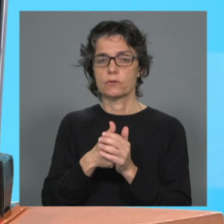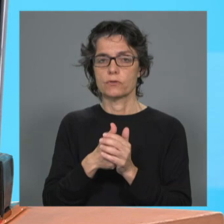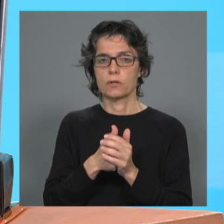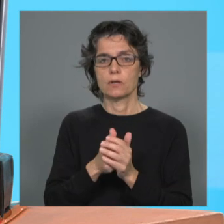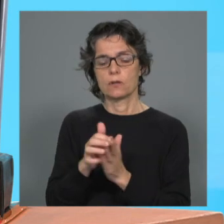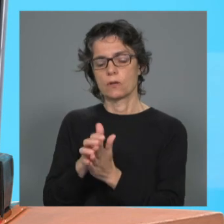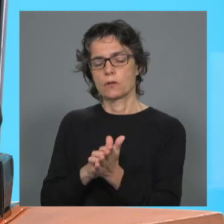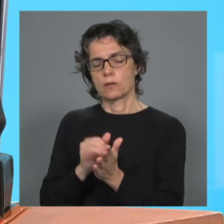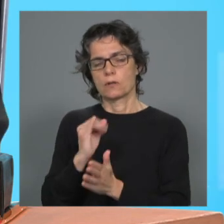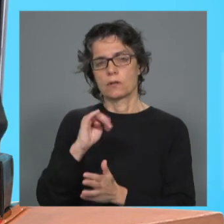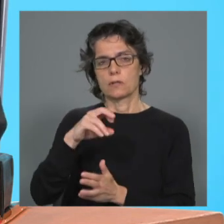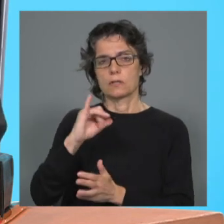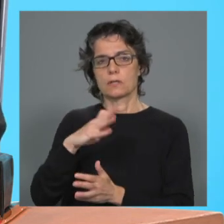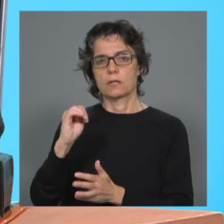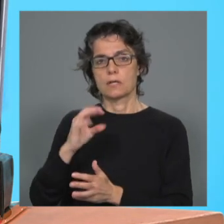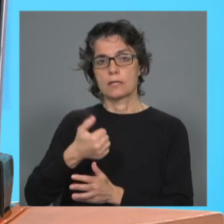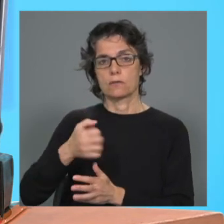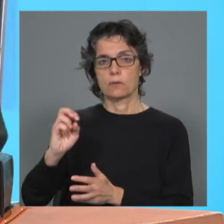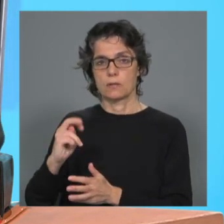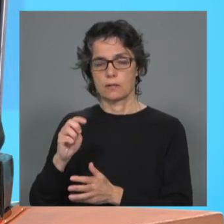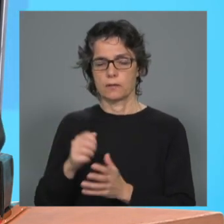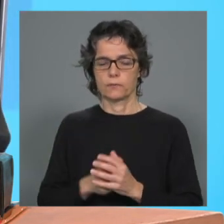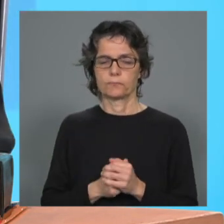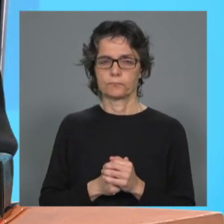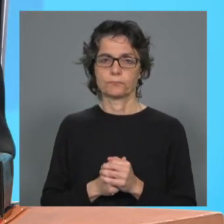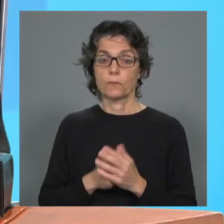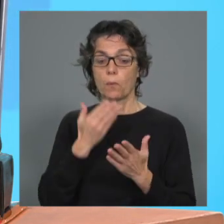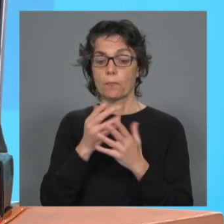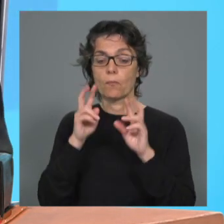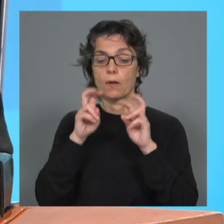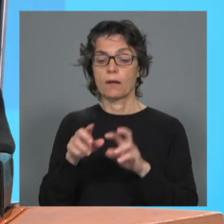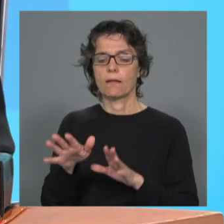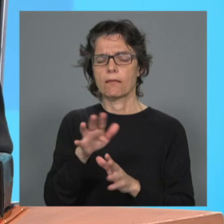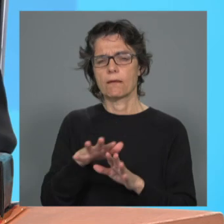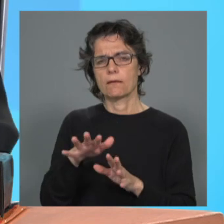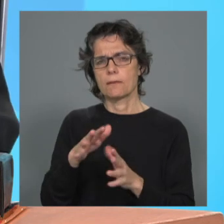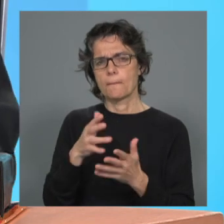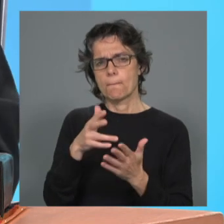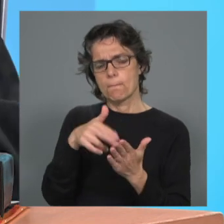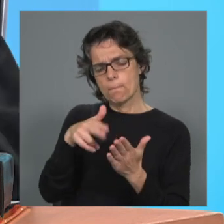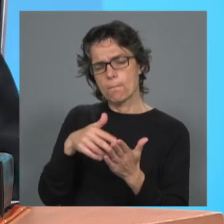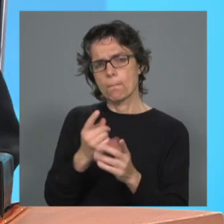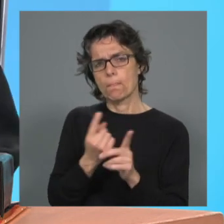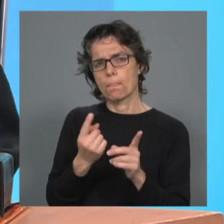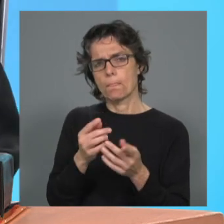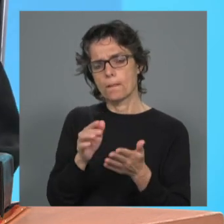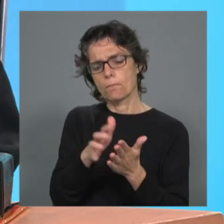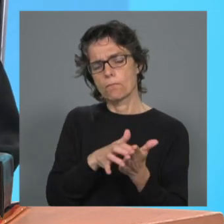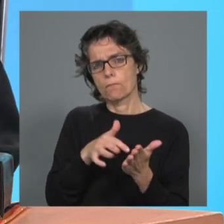Isaías 53. A essa análise e ao impacto que esse texto